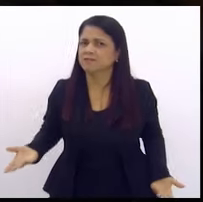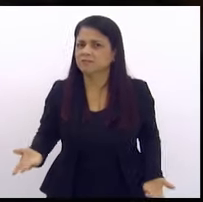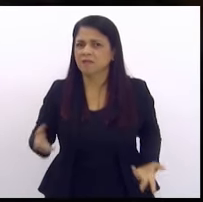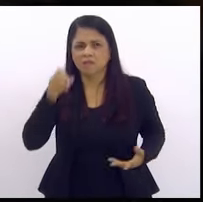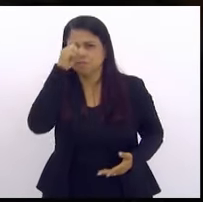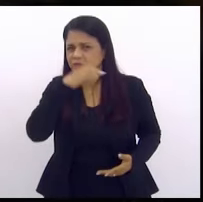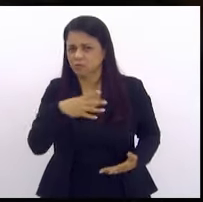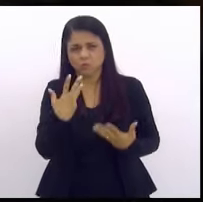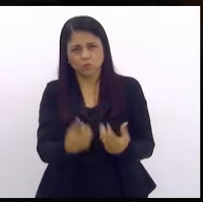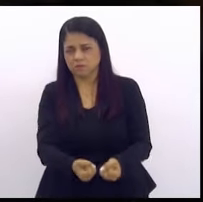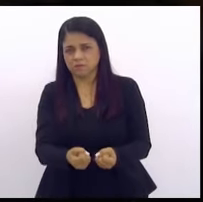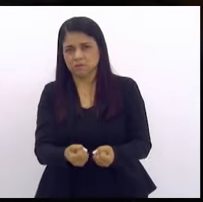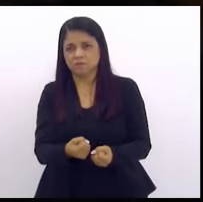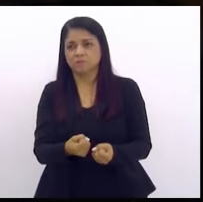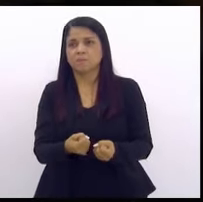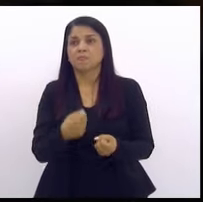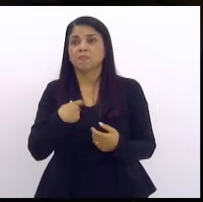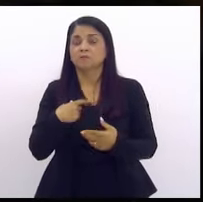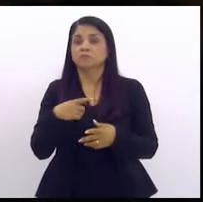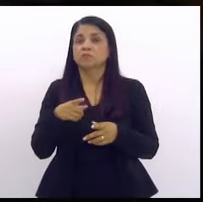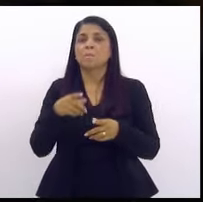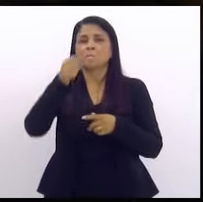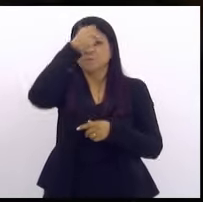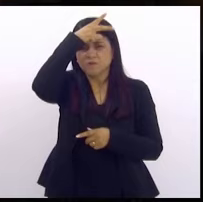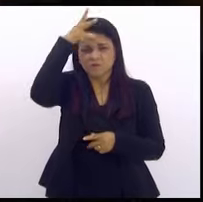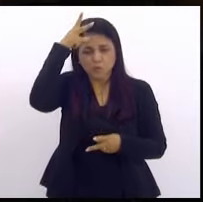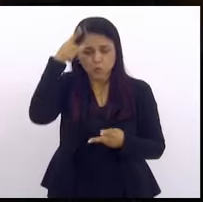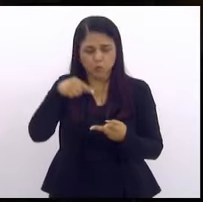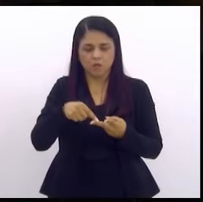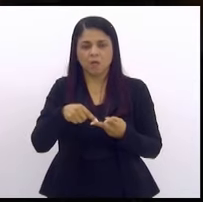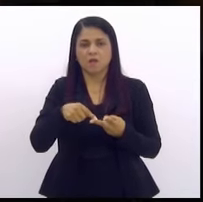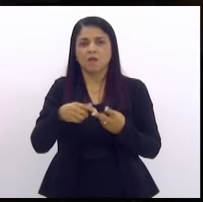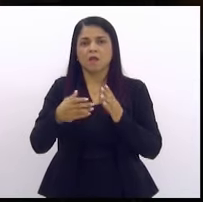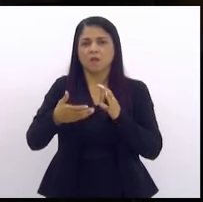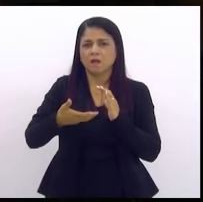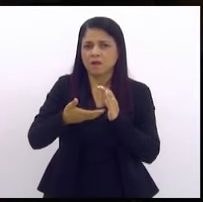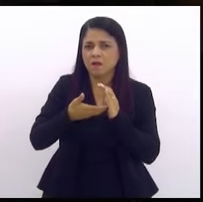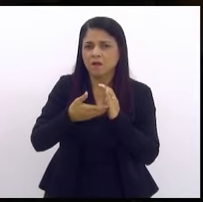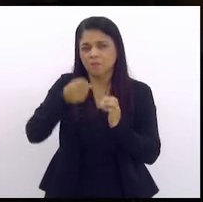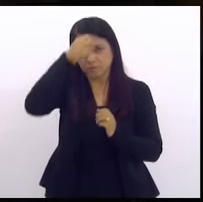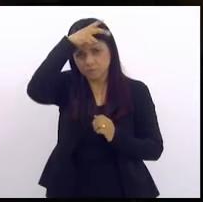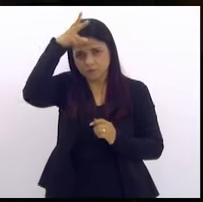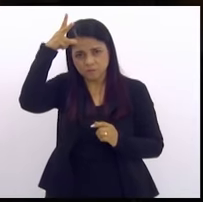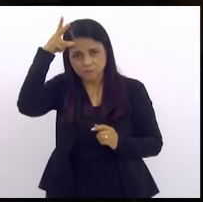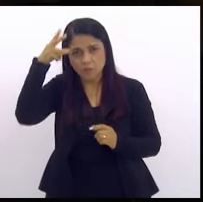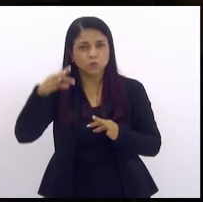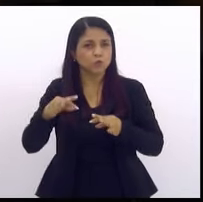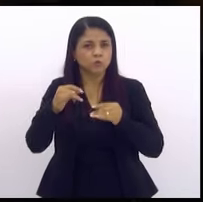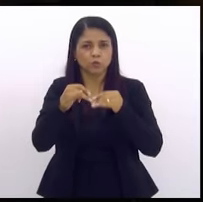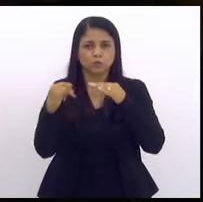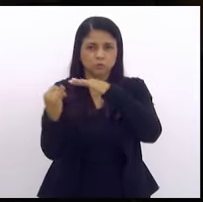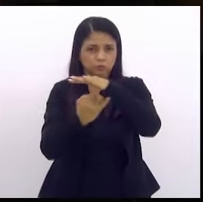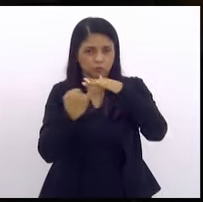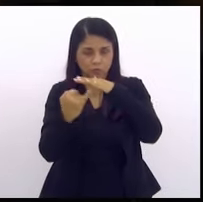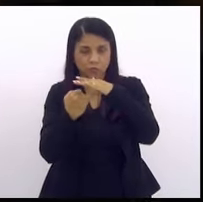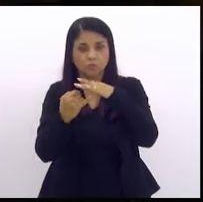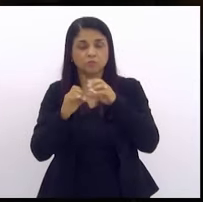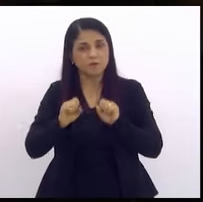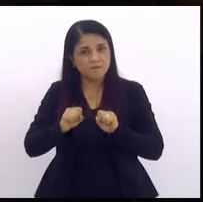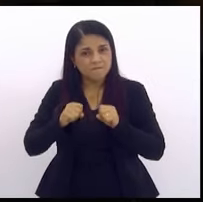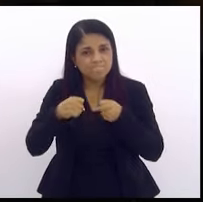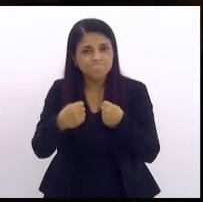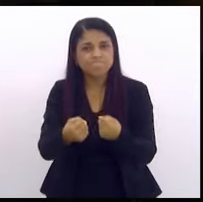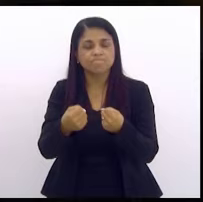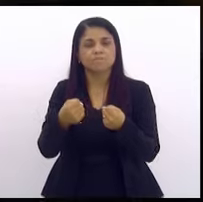aceitar. Então, estou oficiando Prefeitura, Câmara Municipal, todos os órgãos necessários para que a gente force